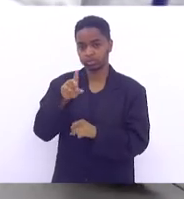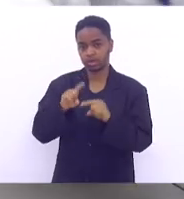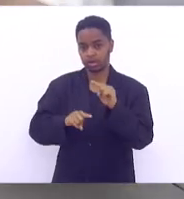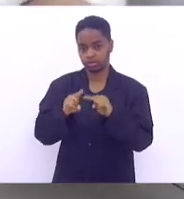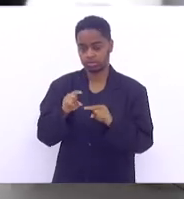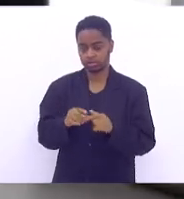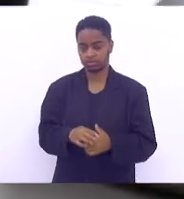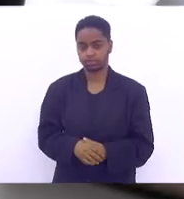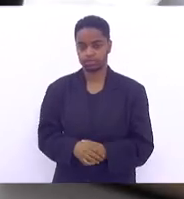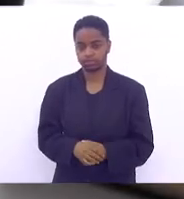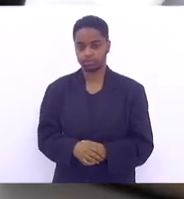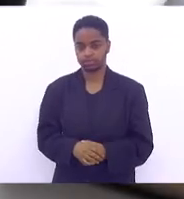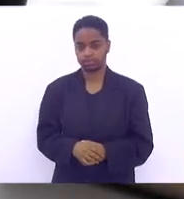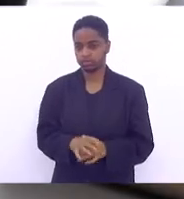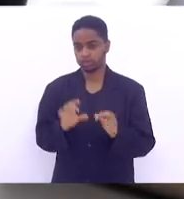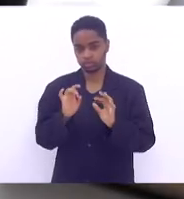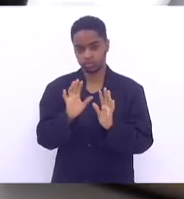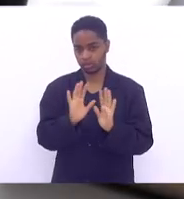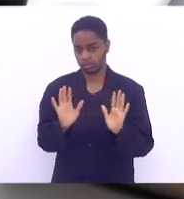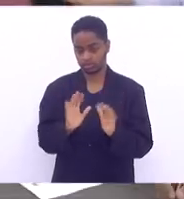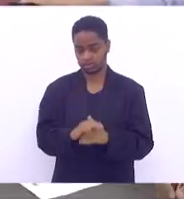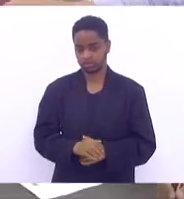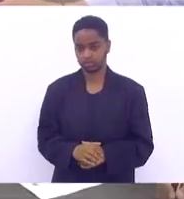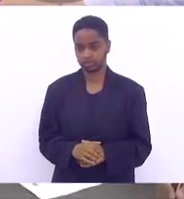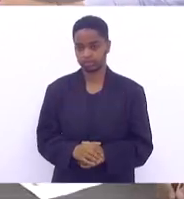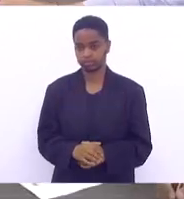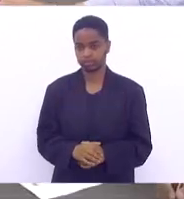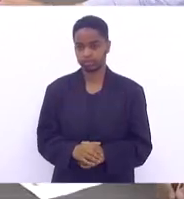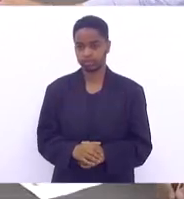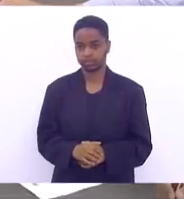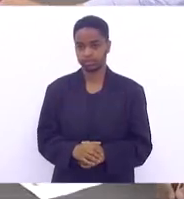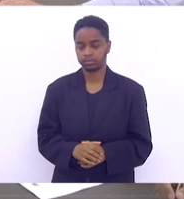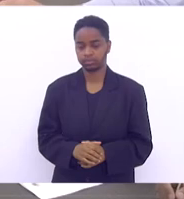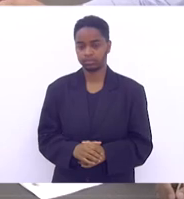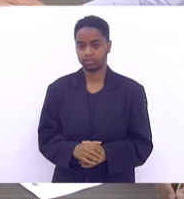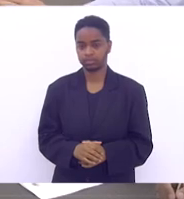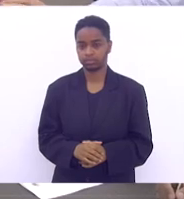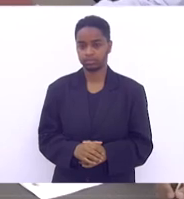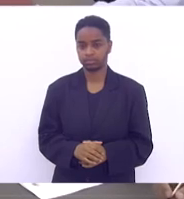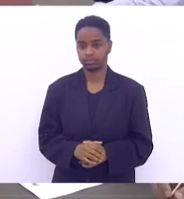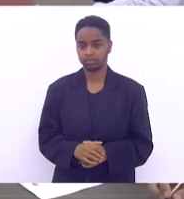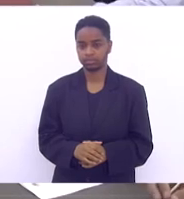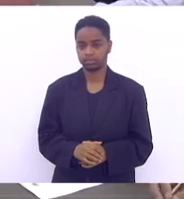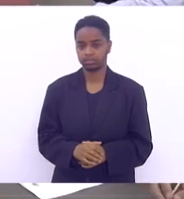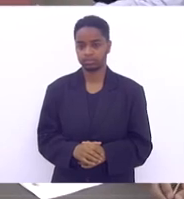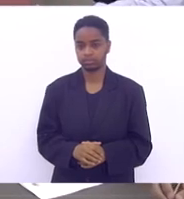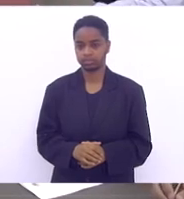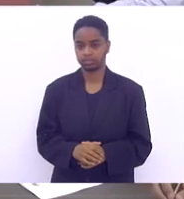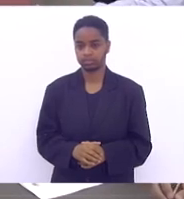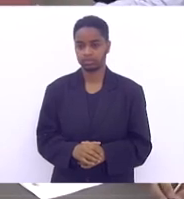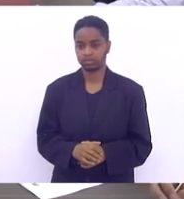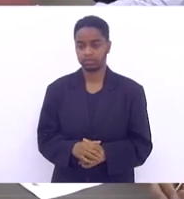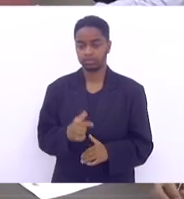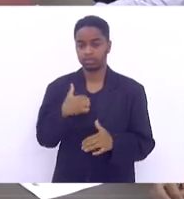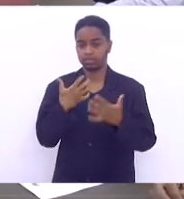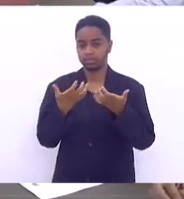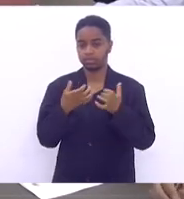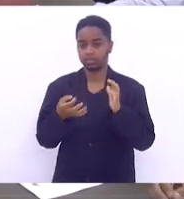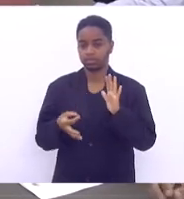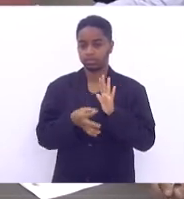equipamentos. Apenas isso. Senhor presidente, deputado, só para eu poder acabar de dar meu